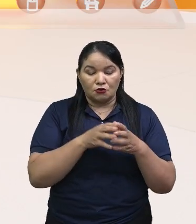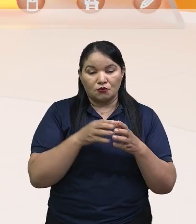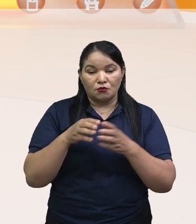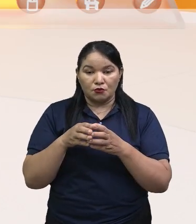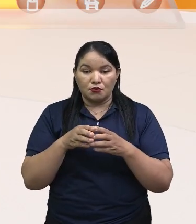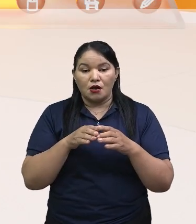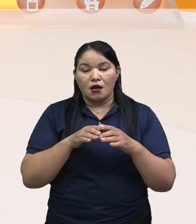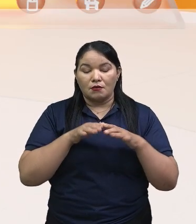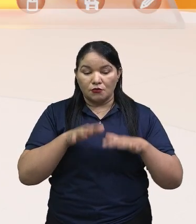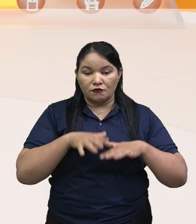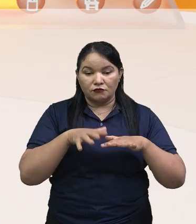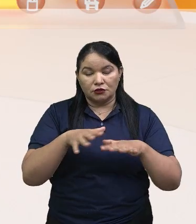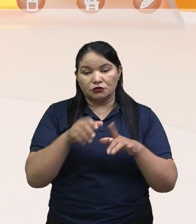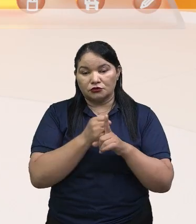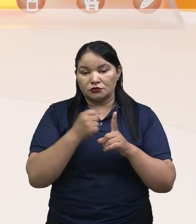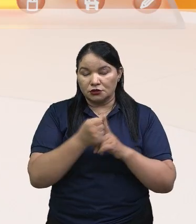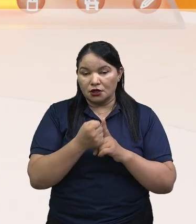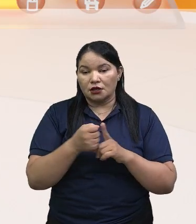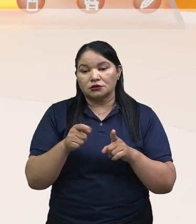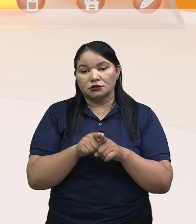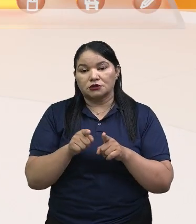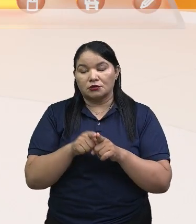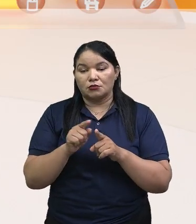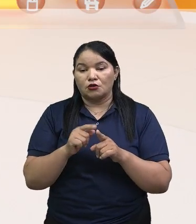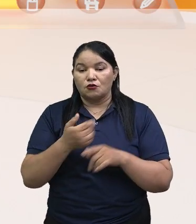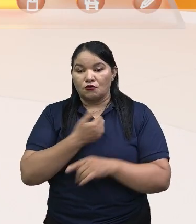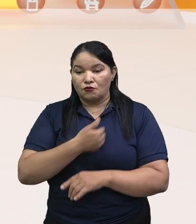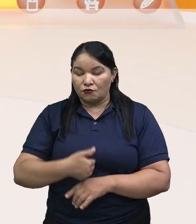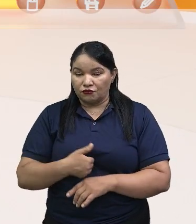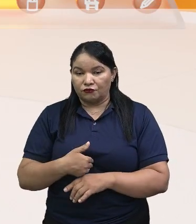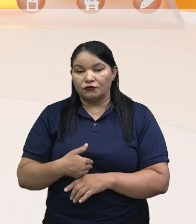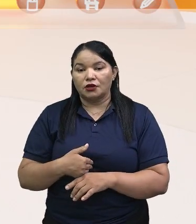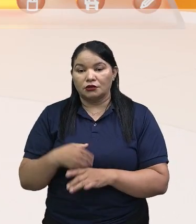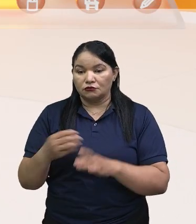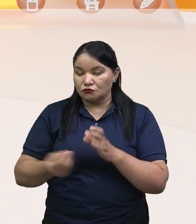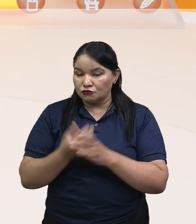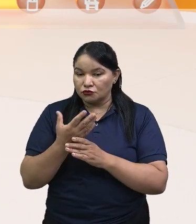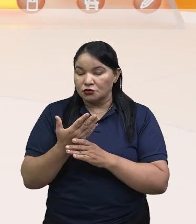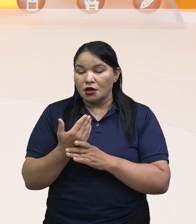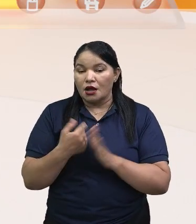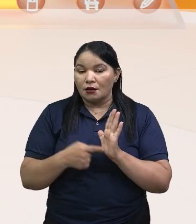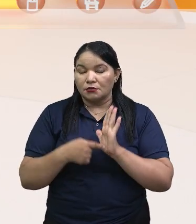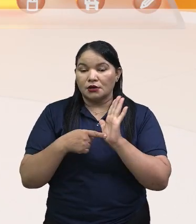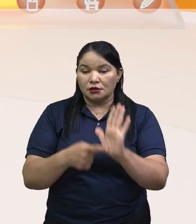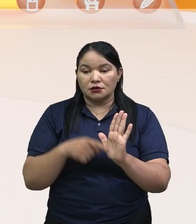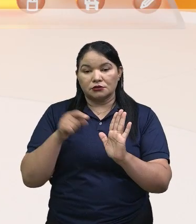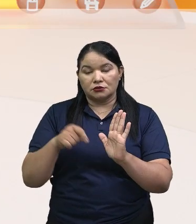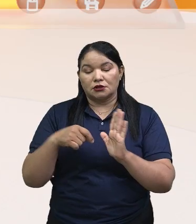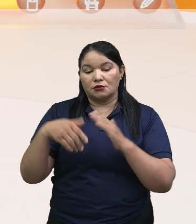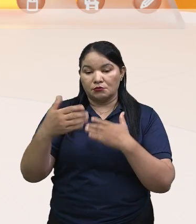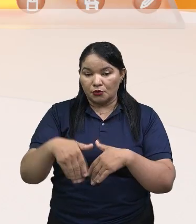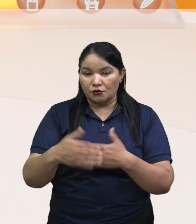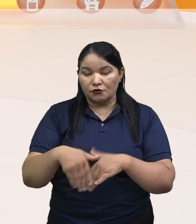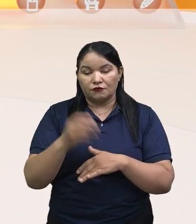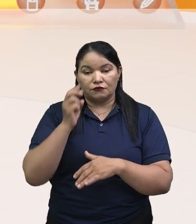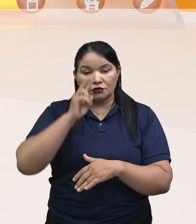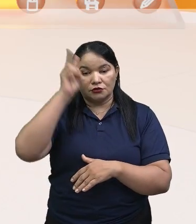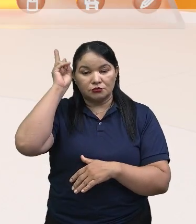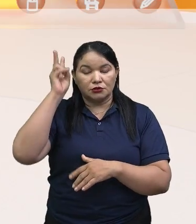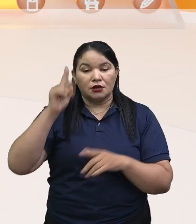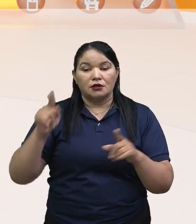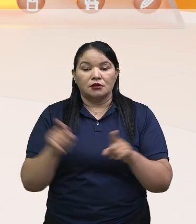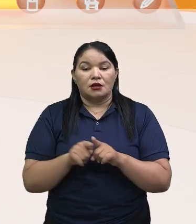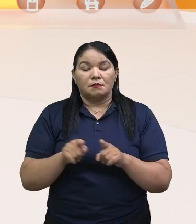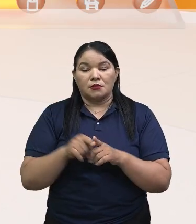contas, né, são movimentos que aparecem de maneira recorrente, tanto nas provas de vestibulares quanto